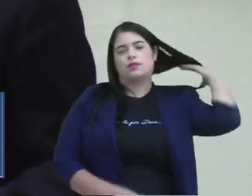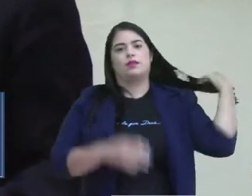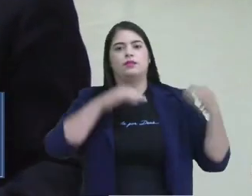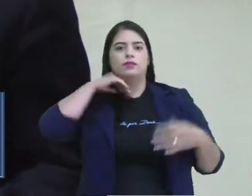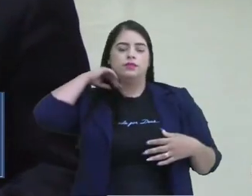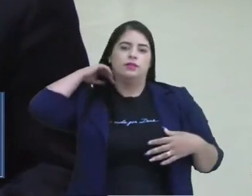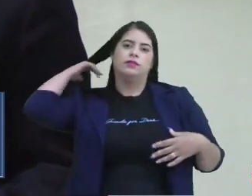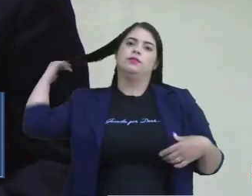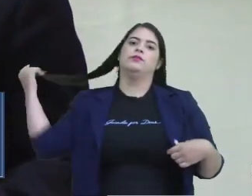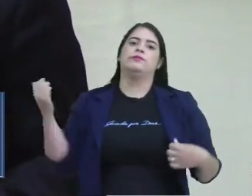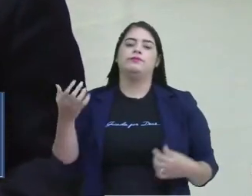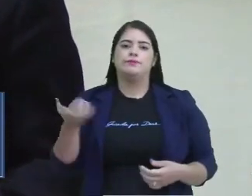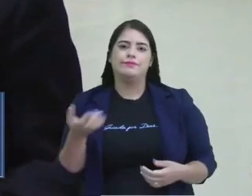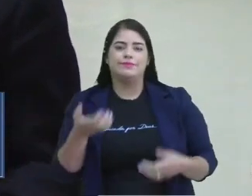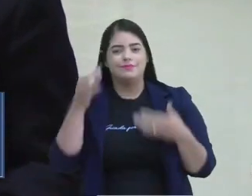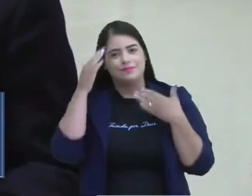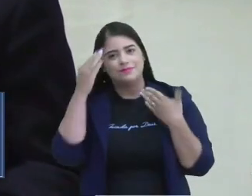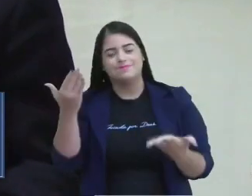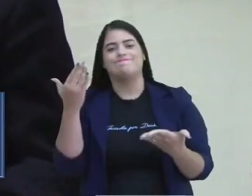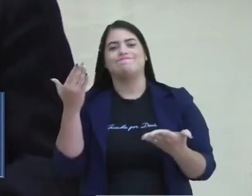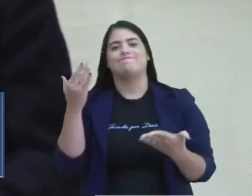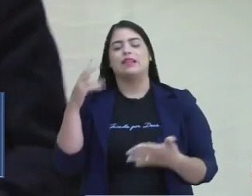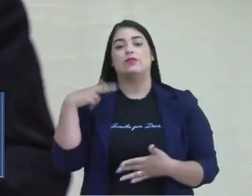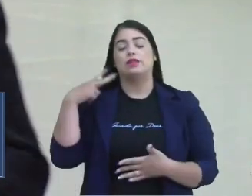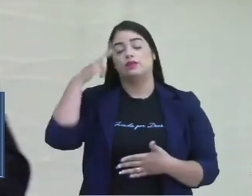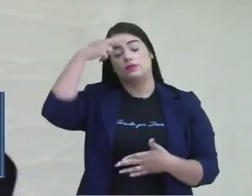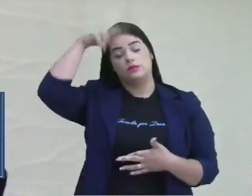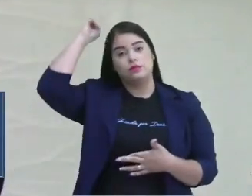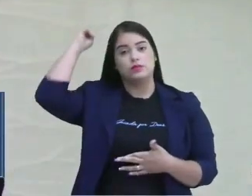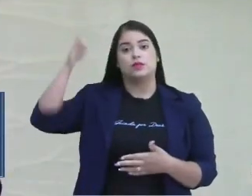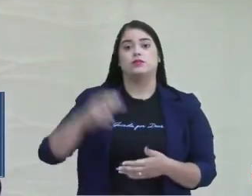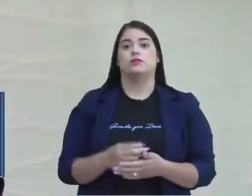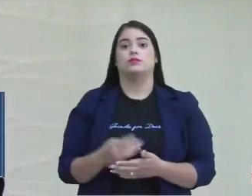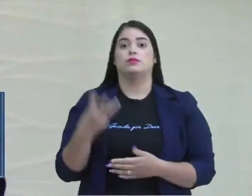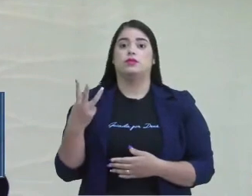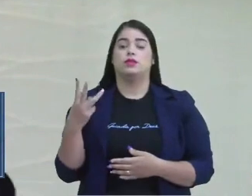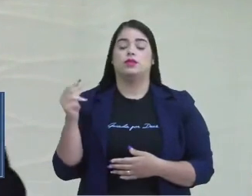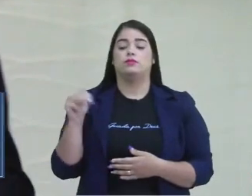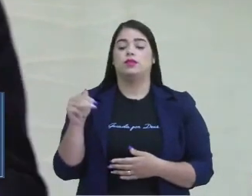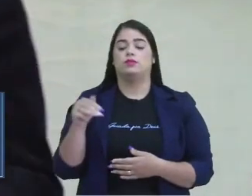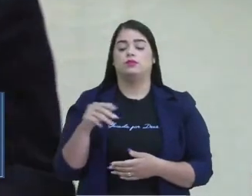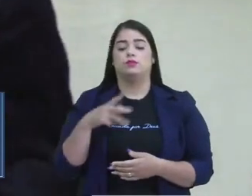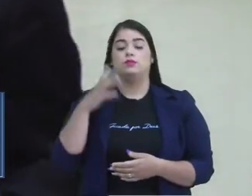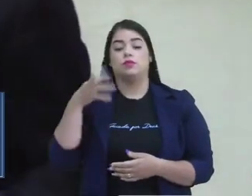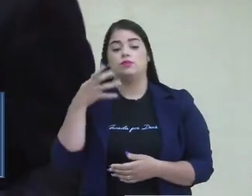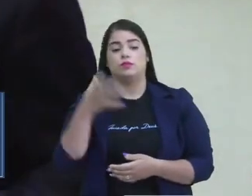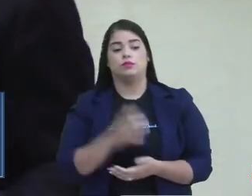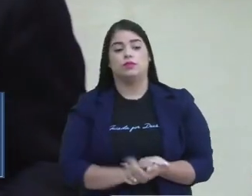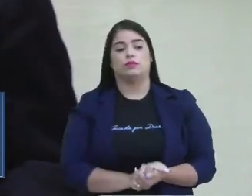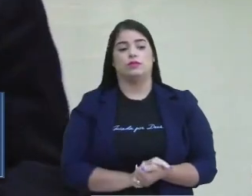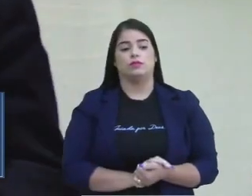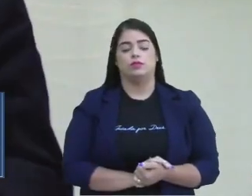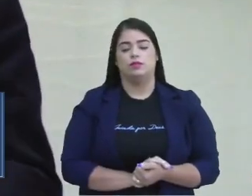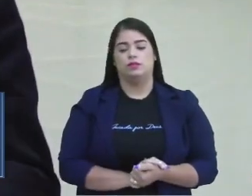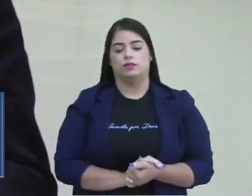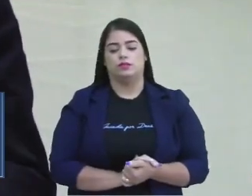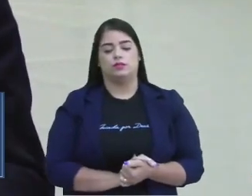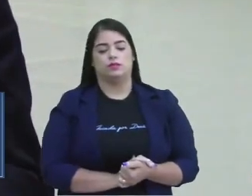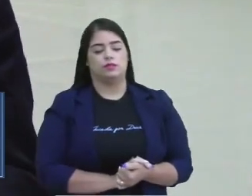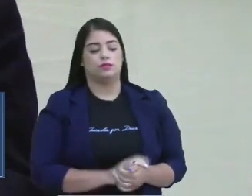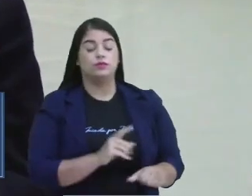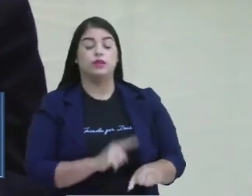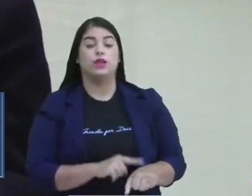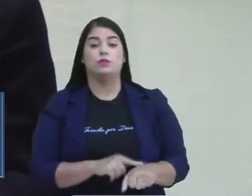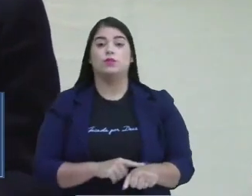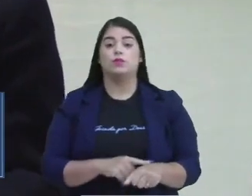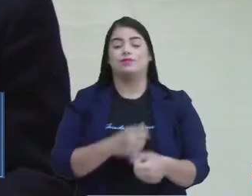Quero agradecer ao vereador Rinaldo por 3 minutos, né, que me deu a palavra. Eu quero aproveitar esse tempo para mandar